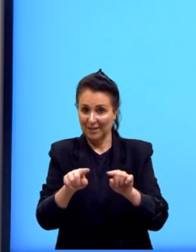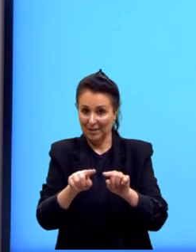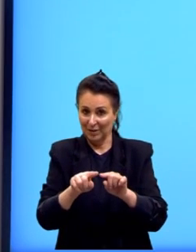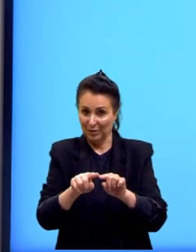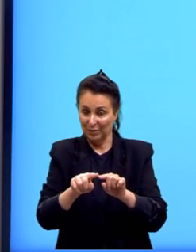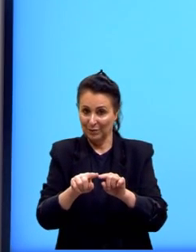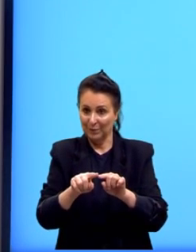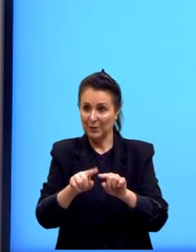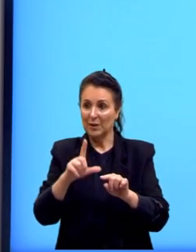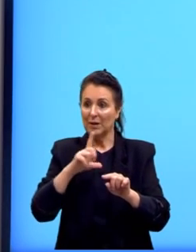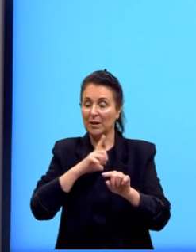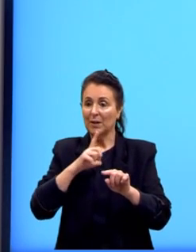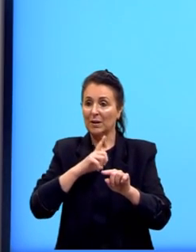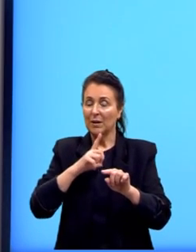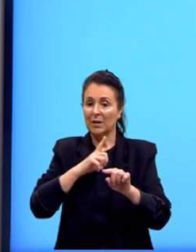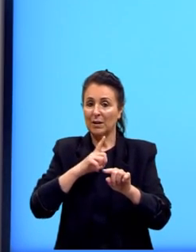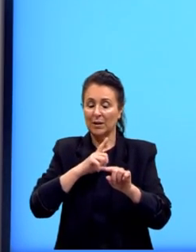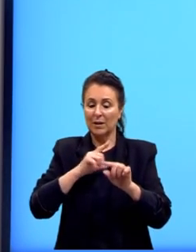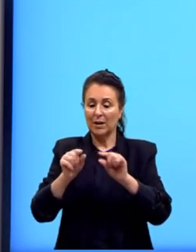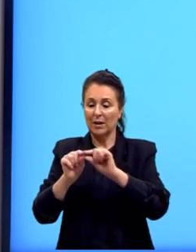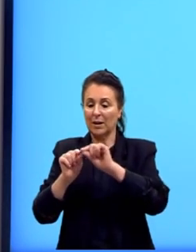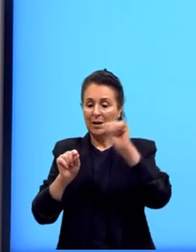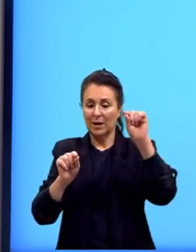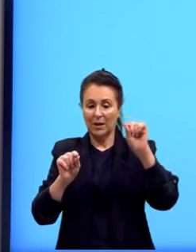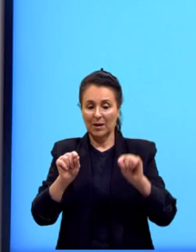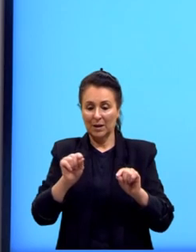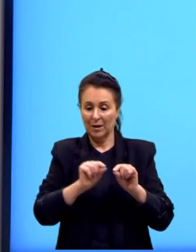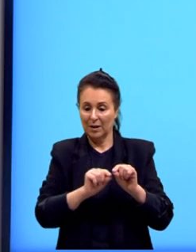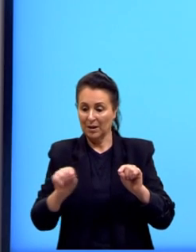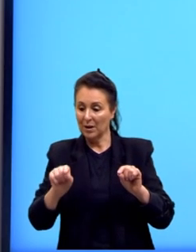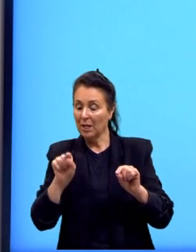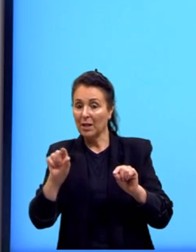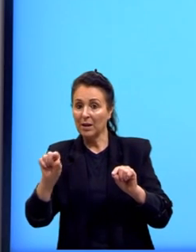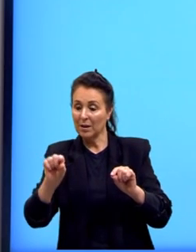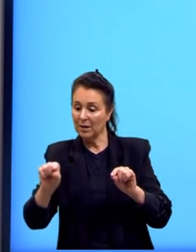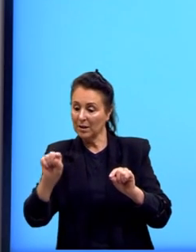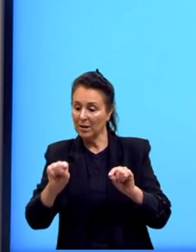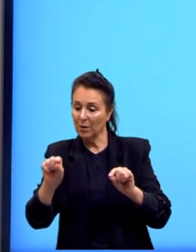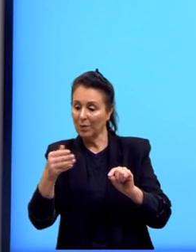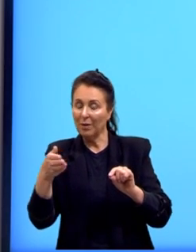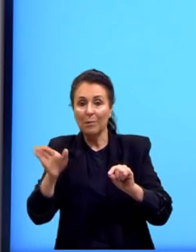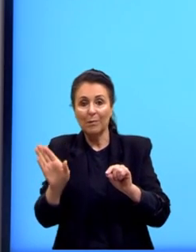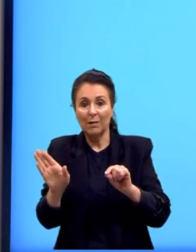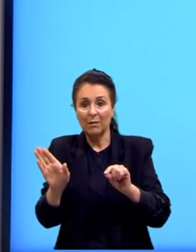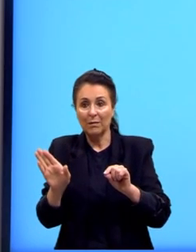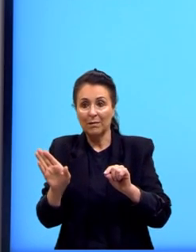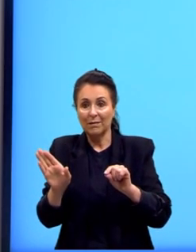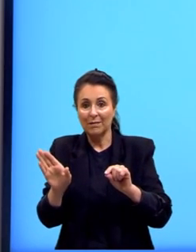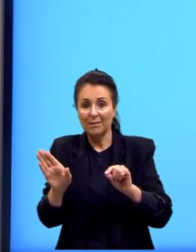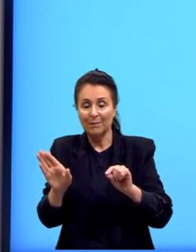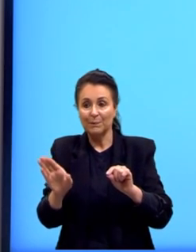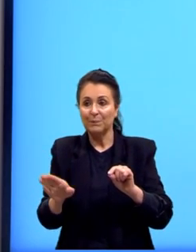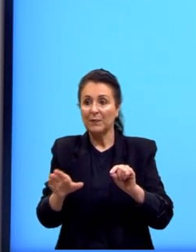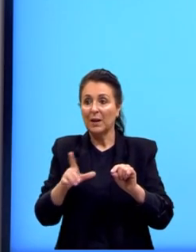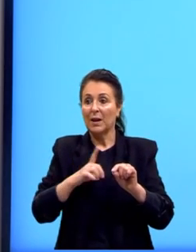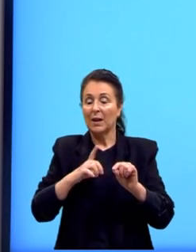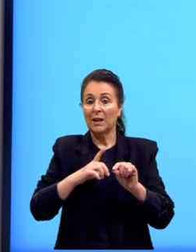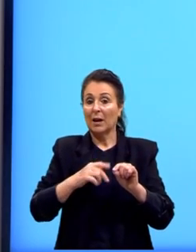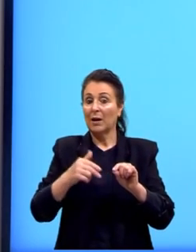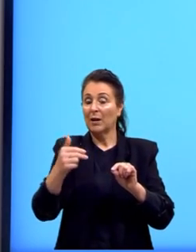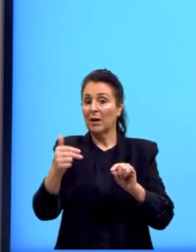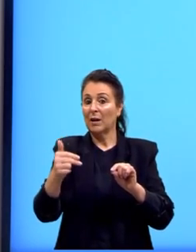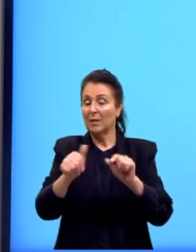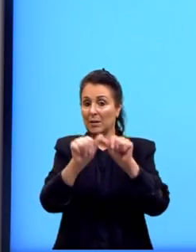ver então que possui ali né as suas artes e uma abertura em uma das Artes aqui na figura